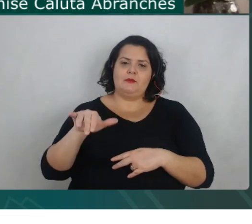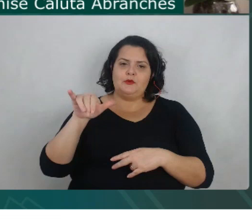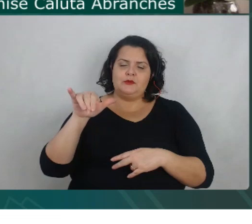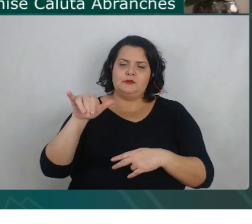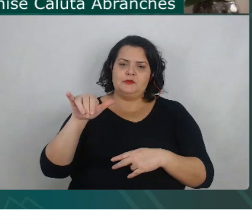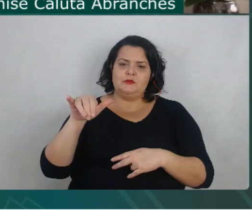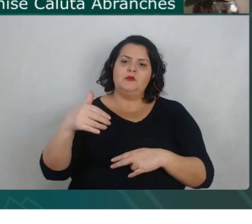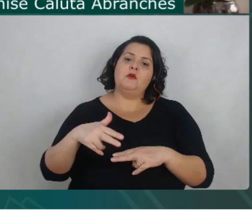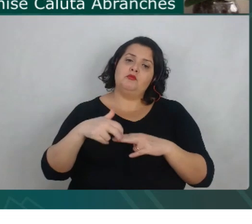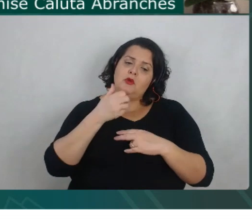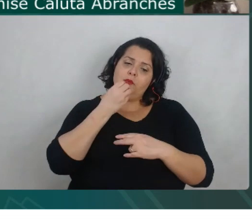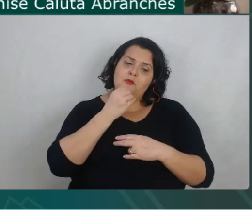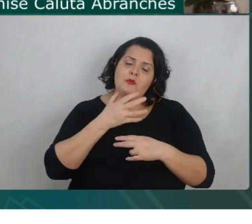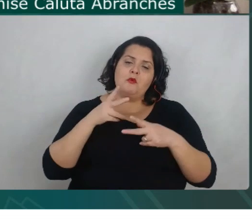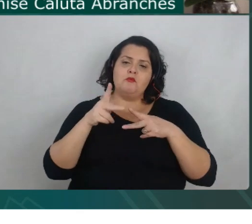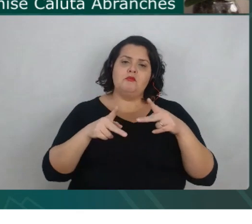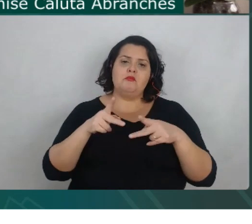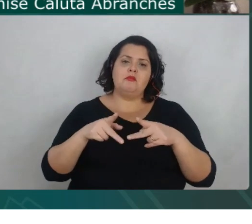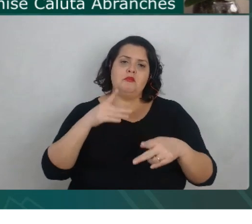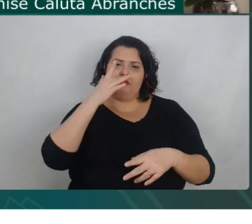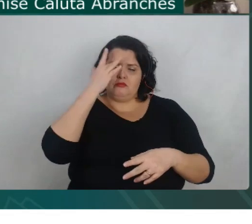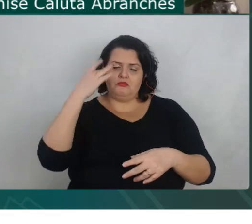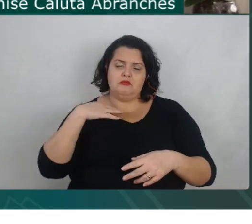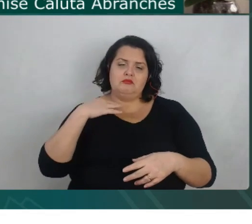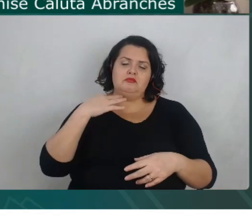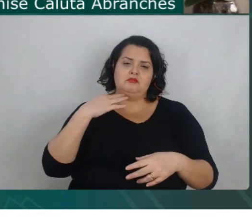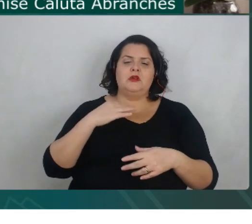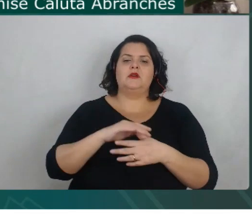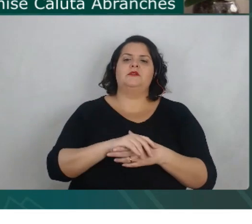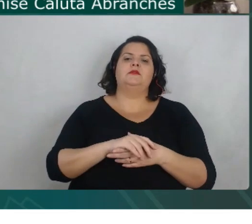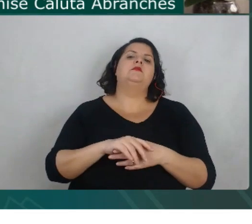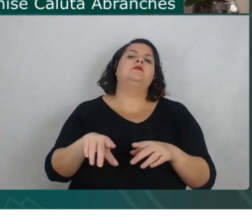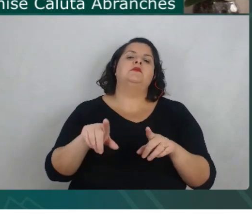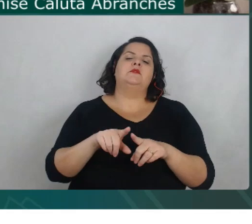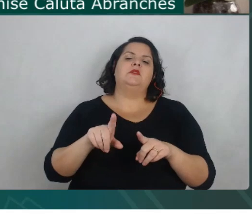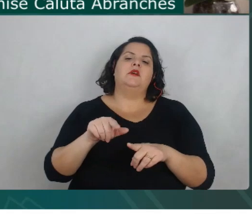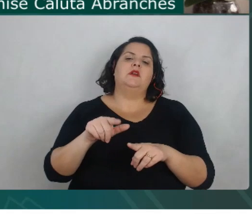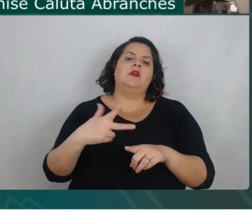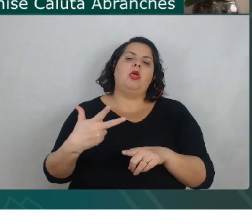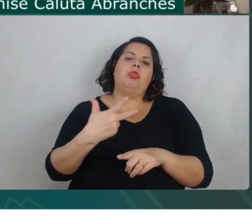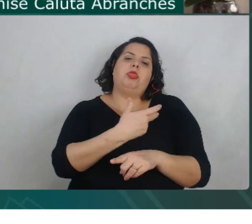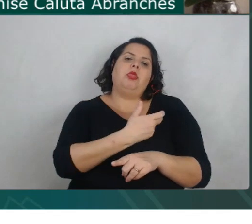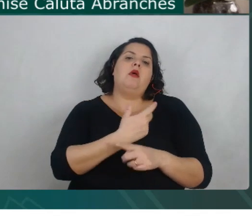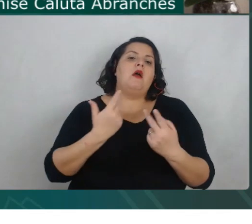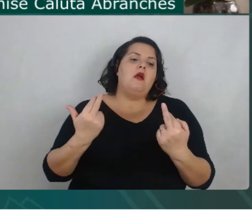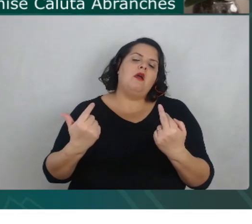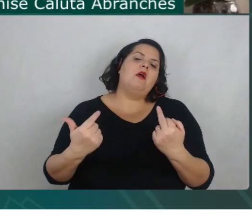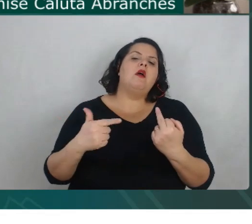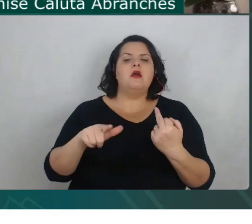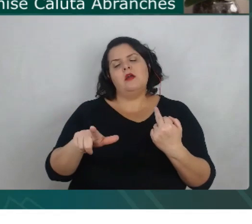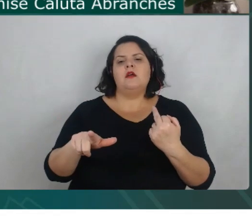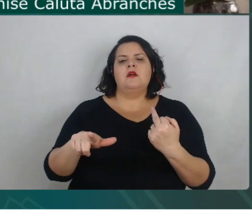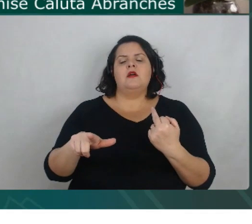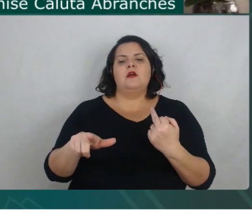está participando do estudo. Além do que, é intramuscular que nem a outra vacina. Então, é muito propícia